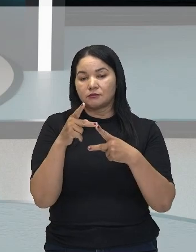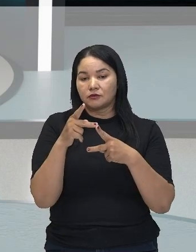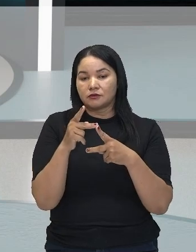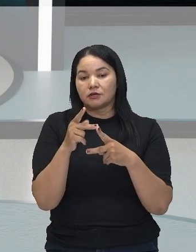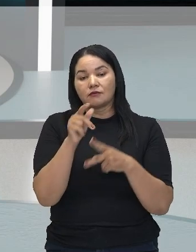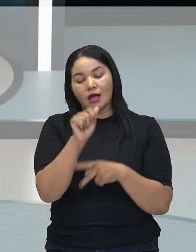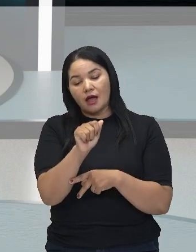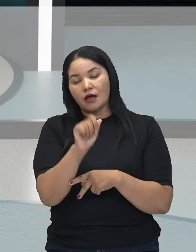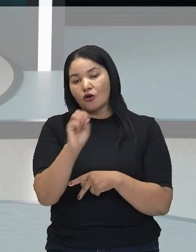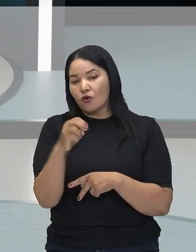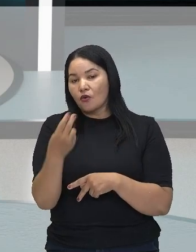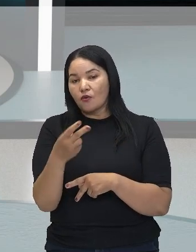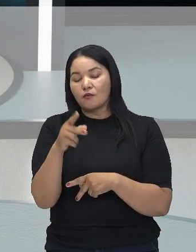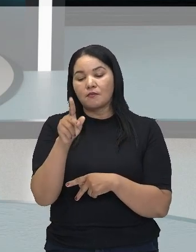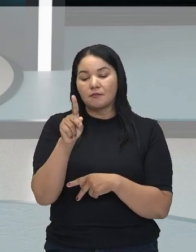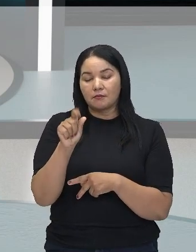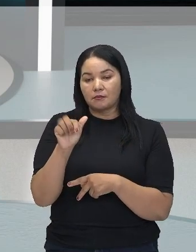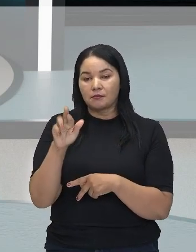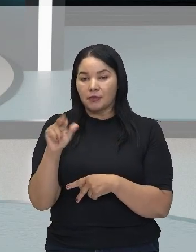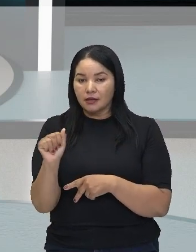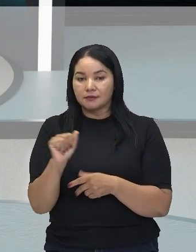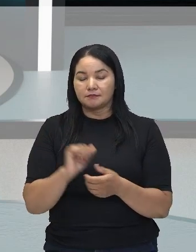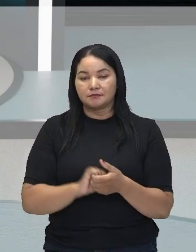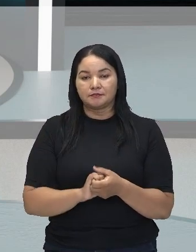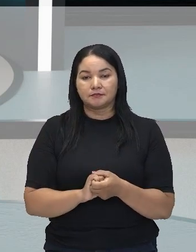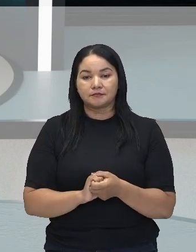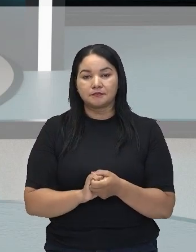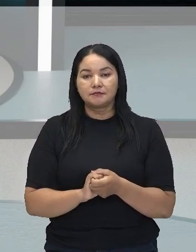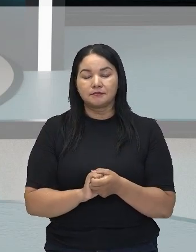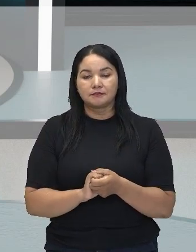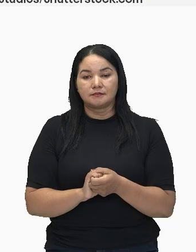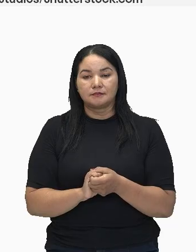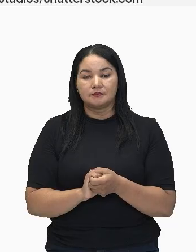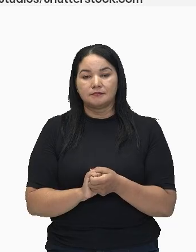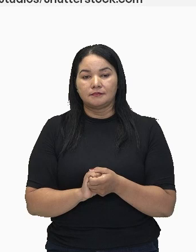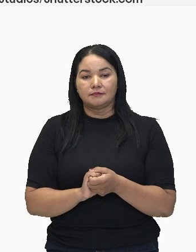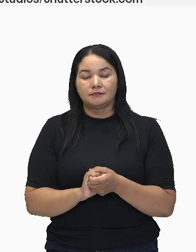ou para. Para quem, a quem, tá certo? Comigo.